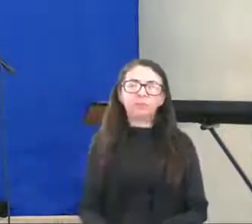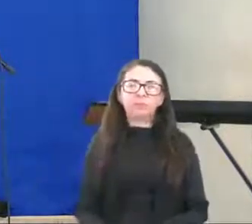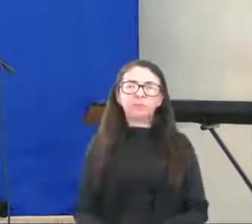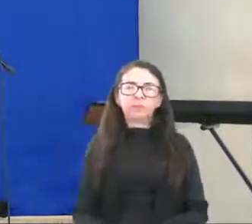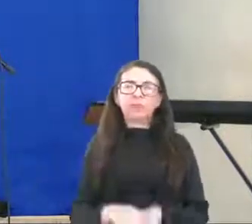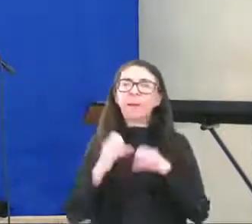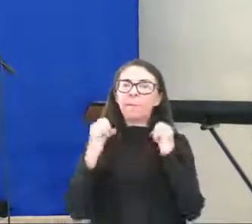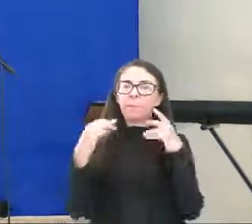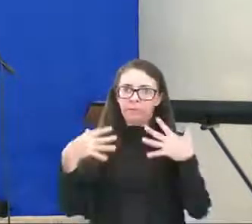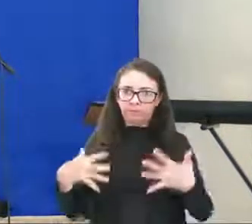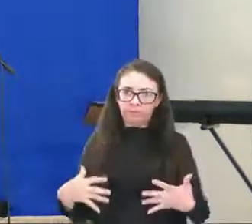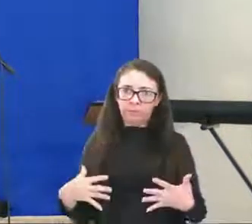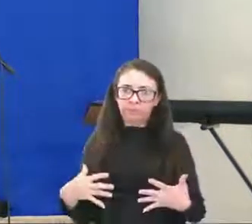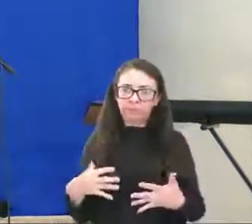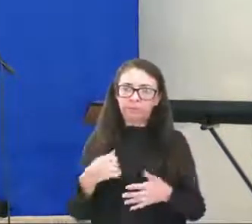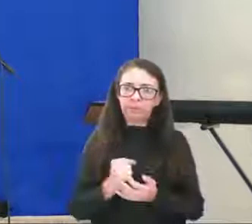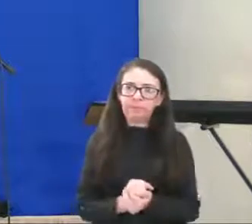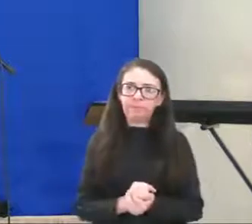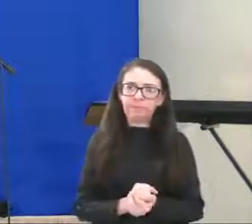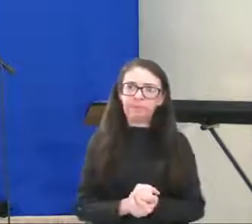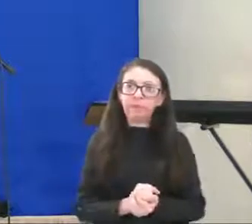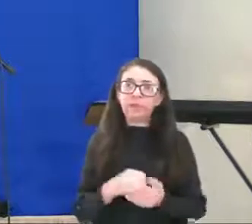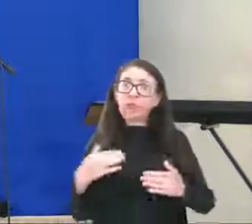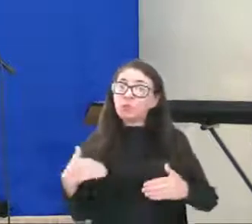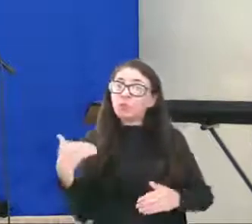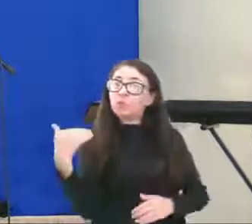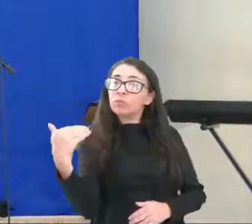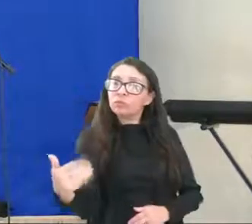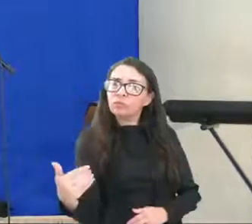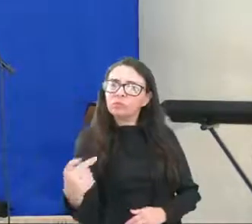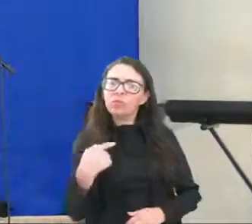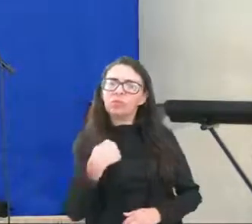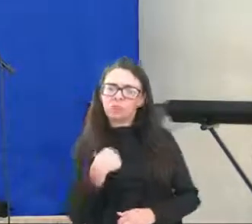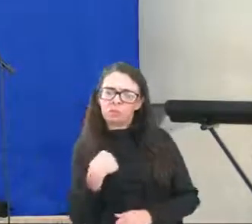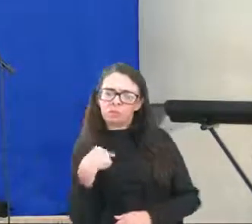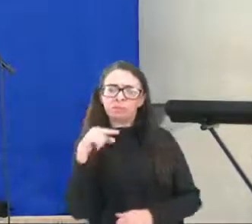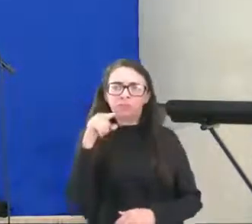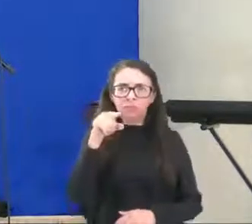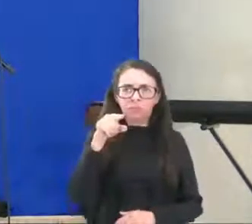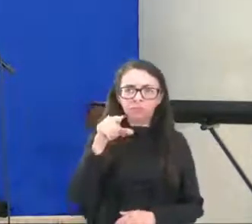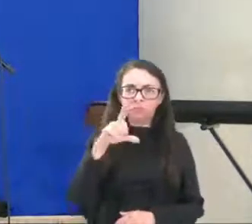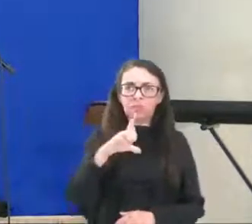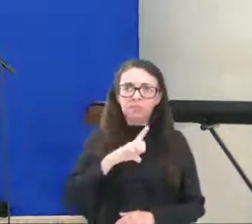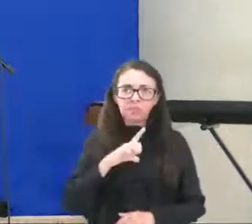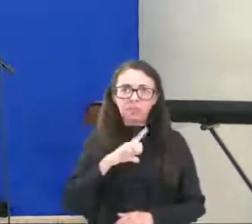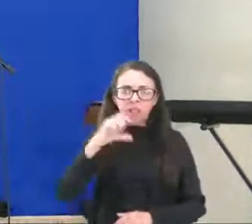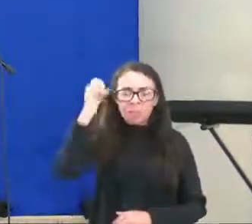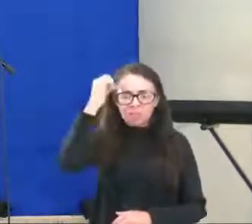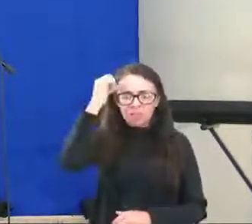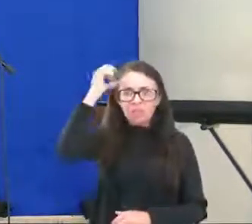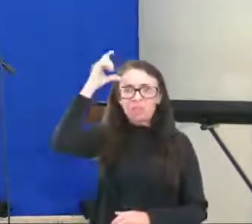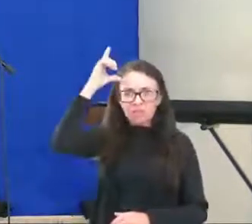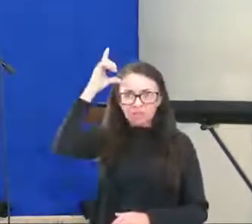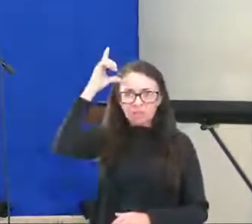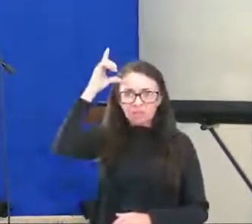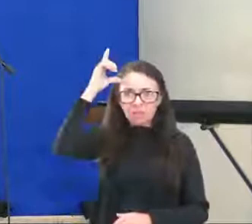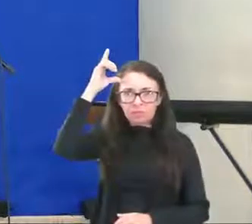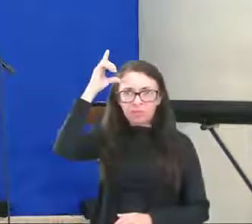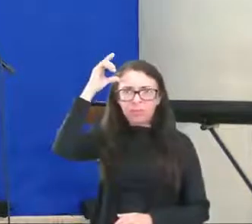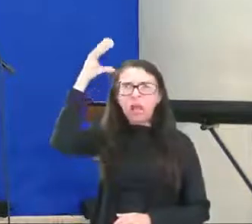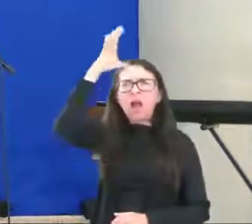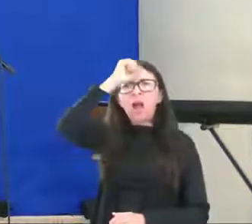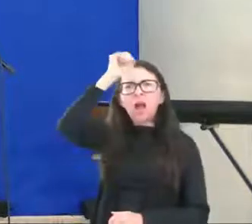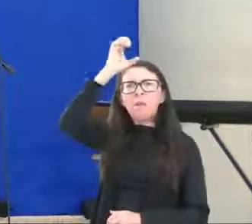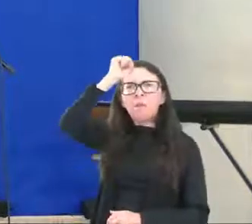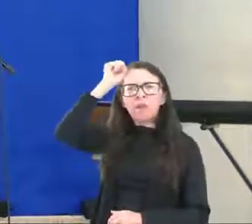Então, capacidade, equipamento que é necessário, todo o conhecimento necessário, Deus dá. Uma